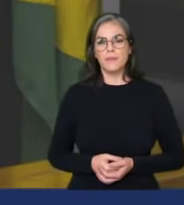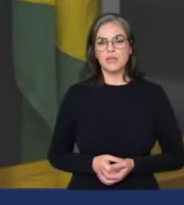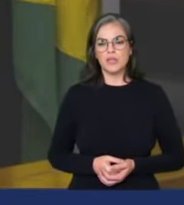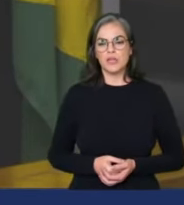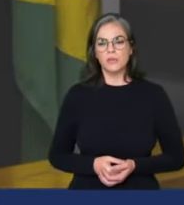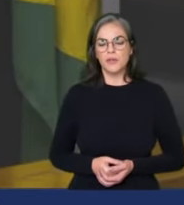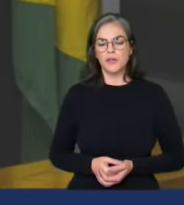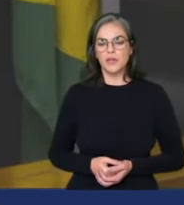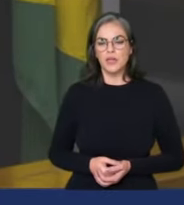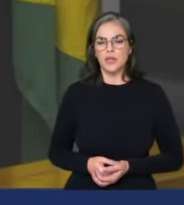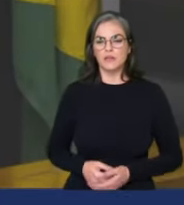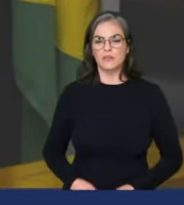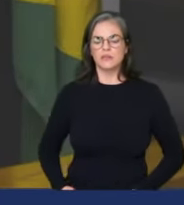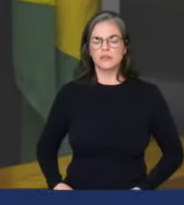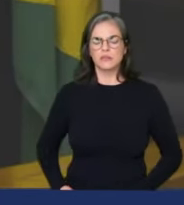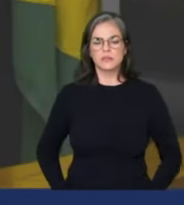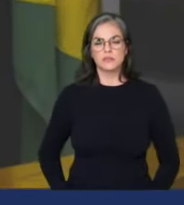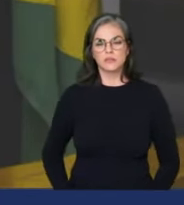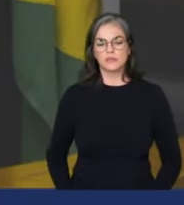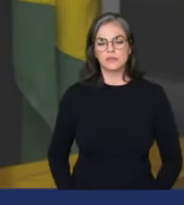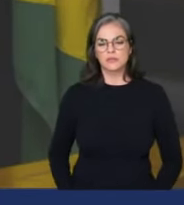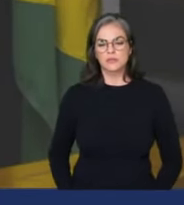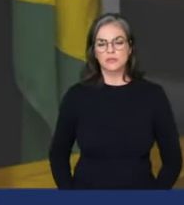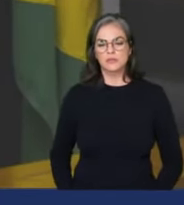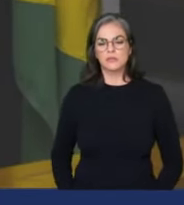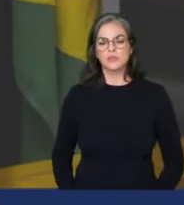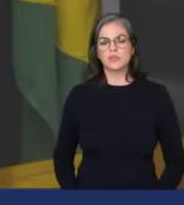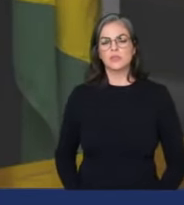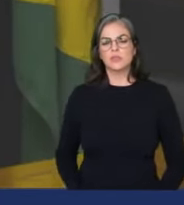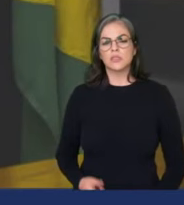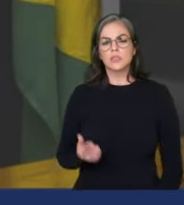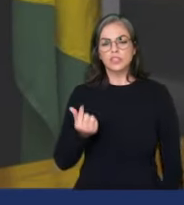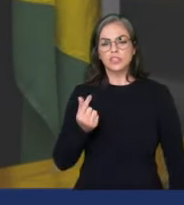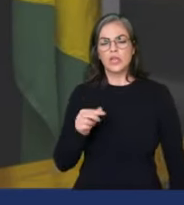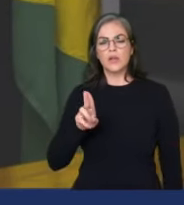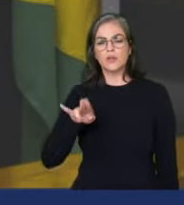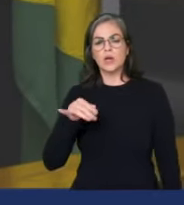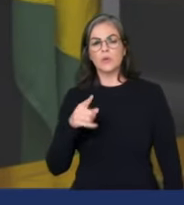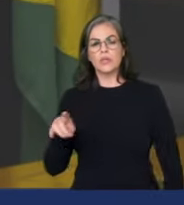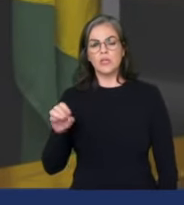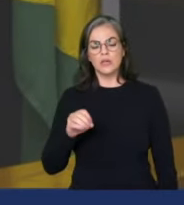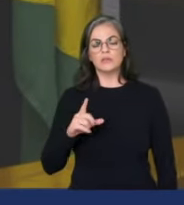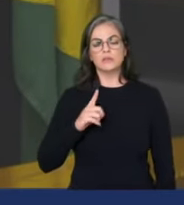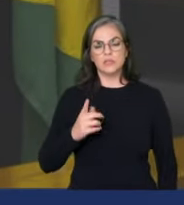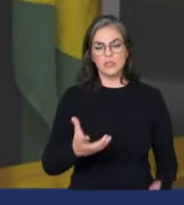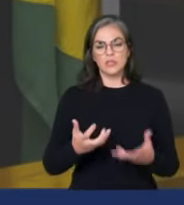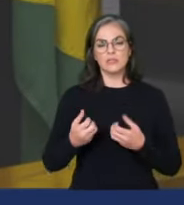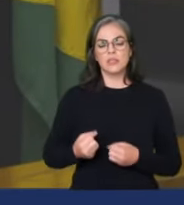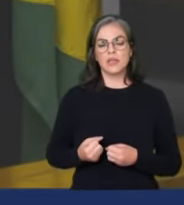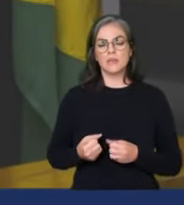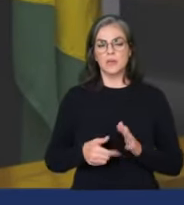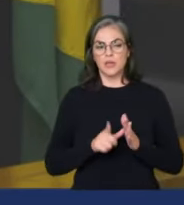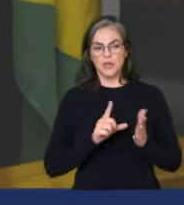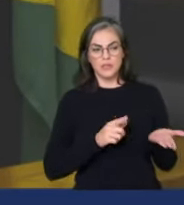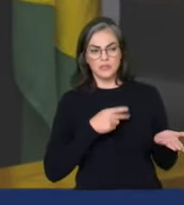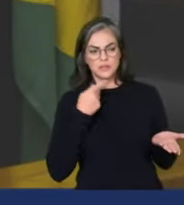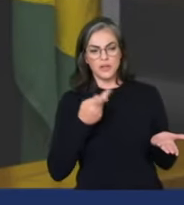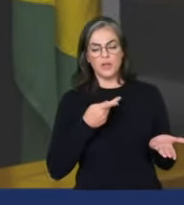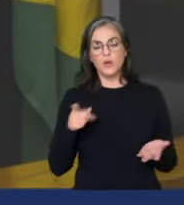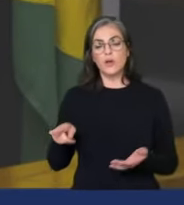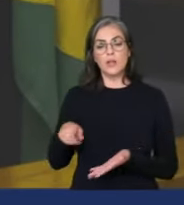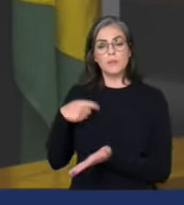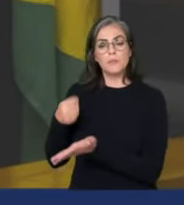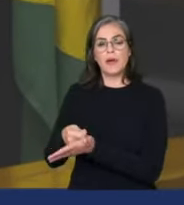dividendo que fica na mão da União, que é transferida, e a companheira Fattorelli fala muito bem sobre isso, para pagamento da dívida